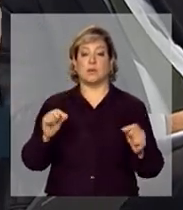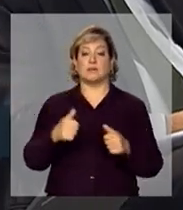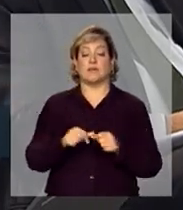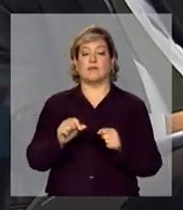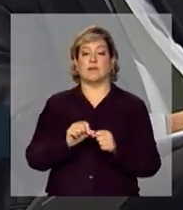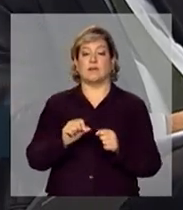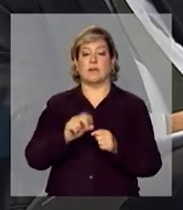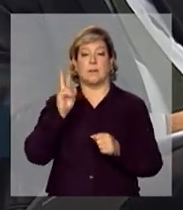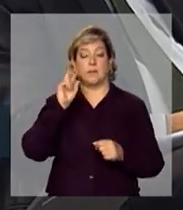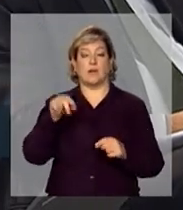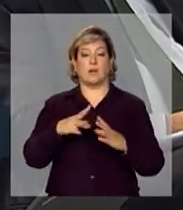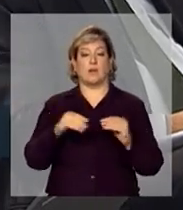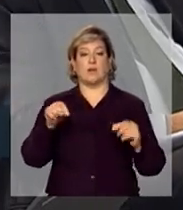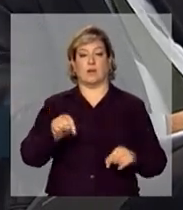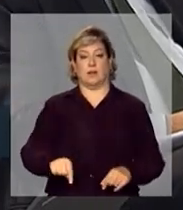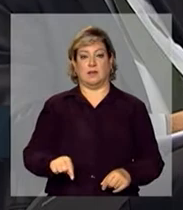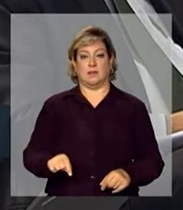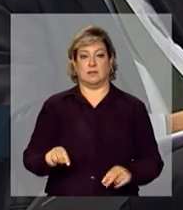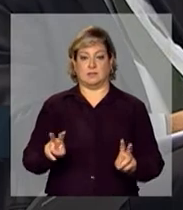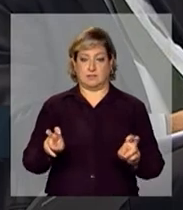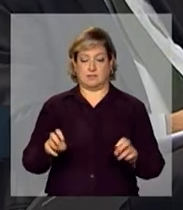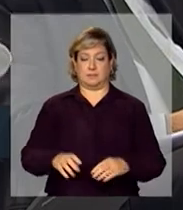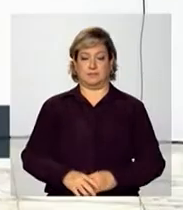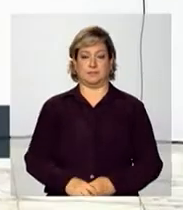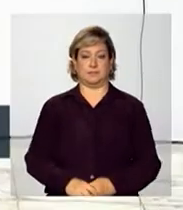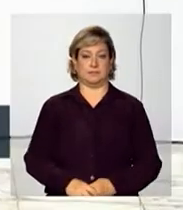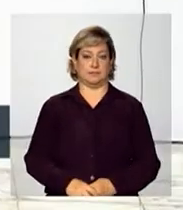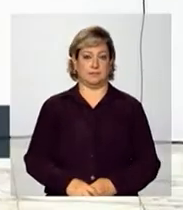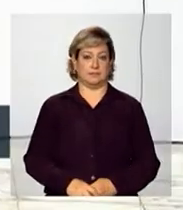resolver essa lacuna